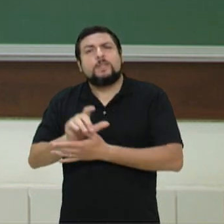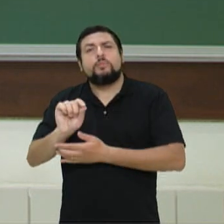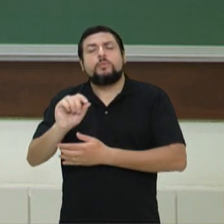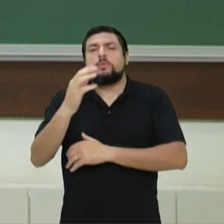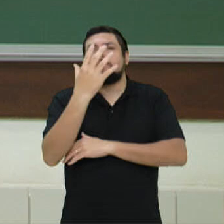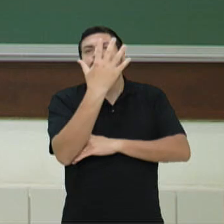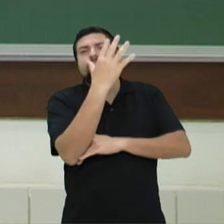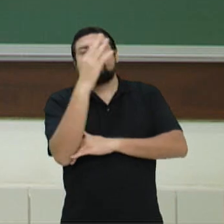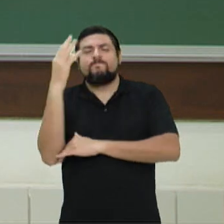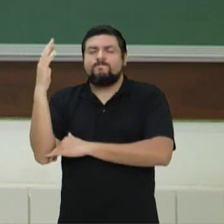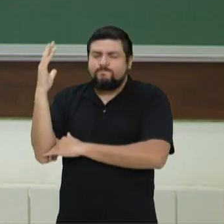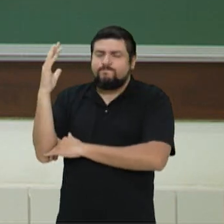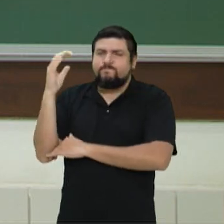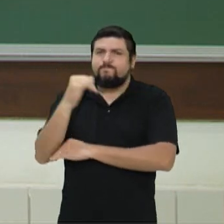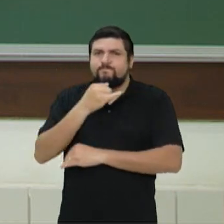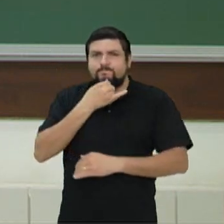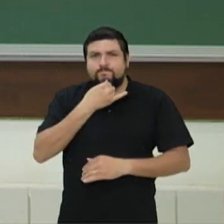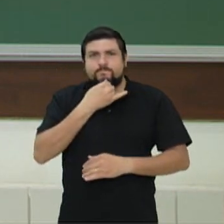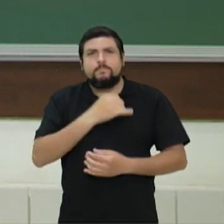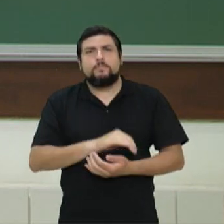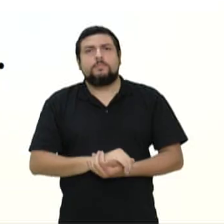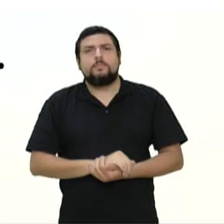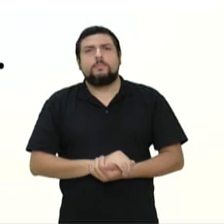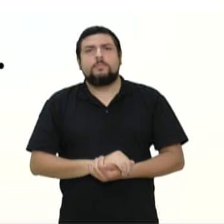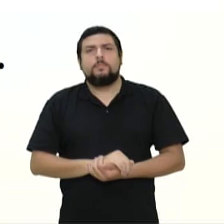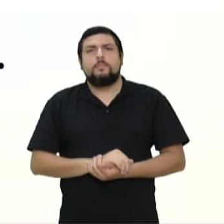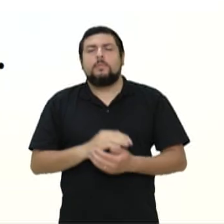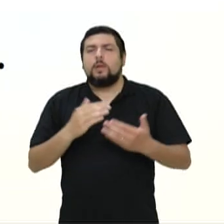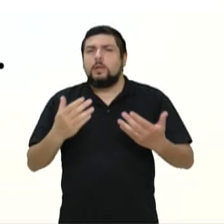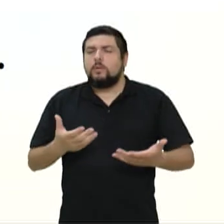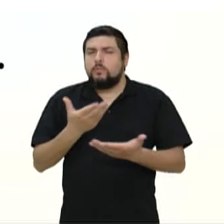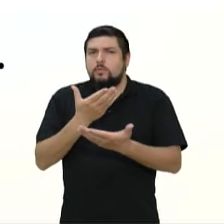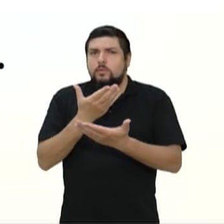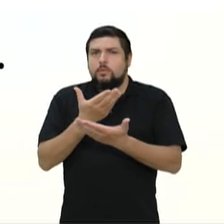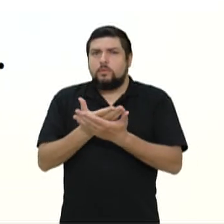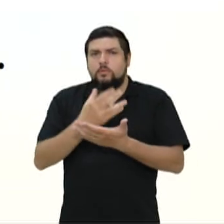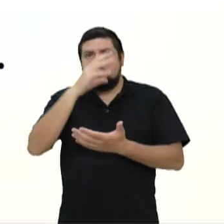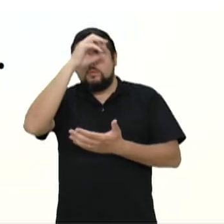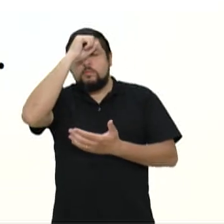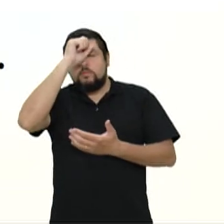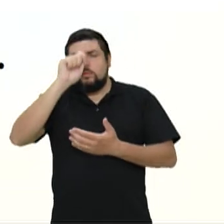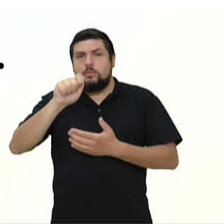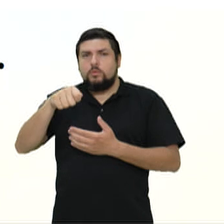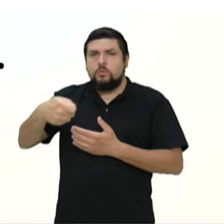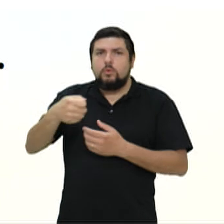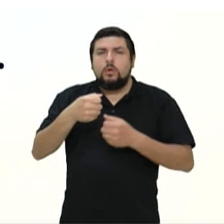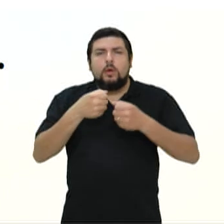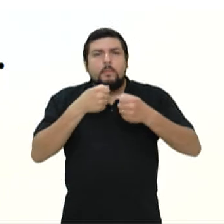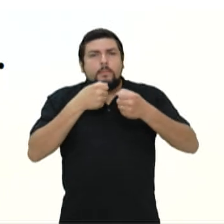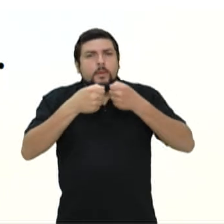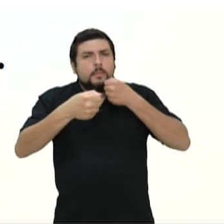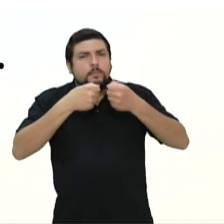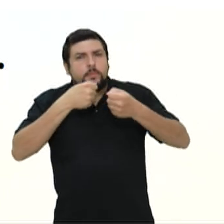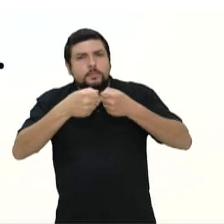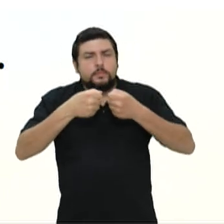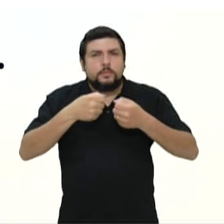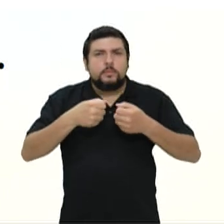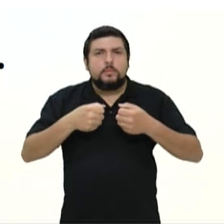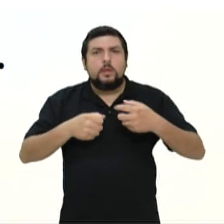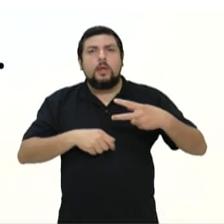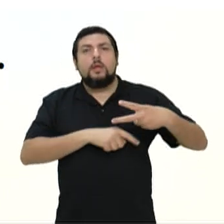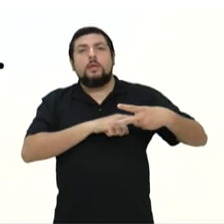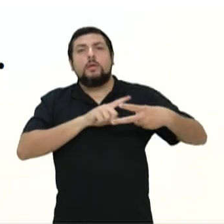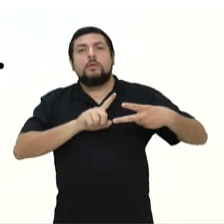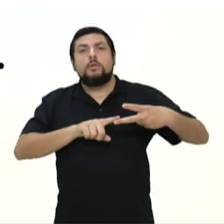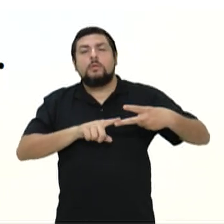é? Então, nós vimos sobre a reportagem, né? Nós vimos e